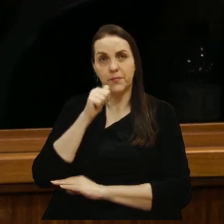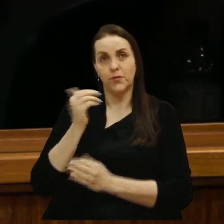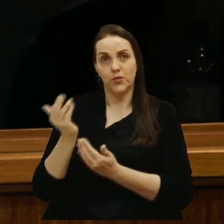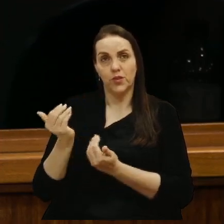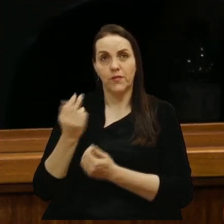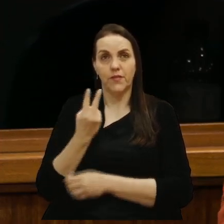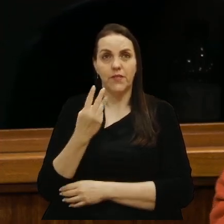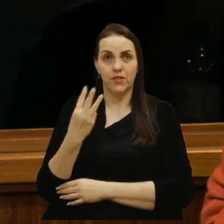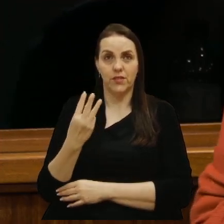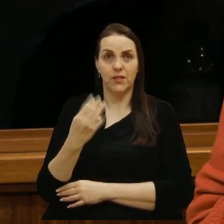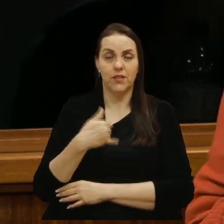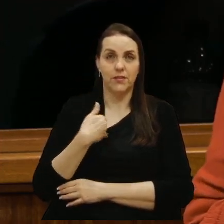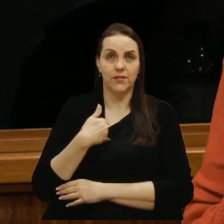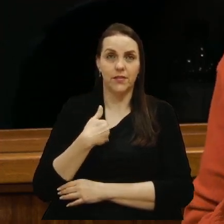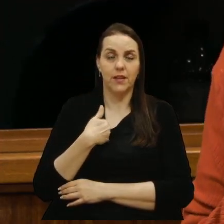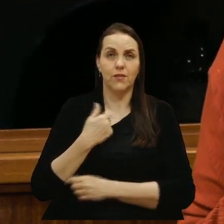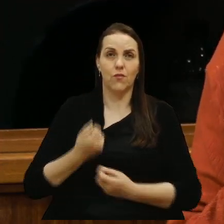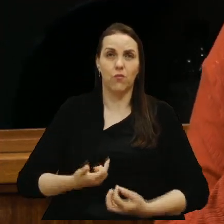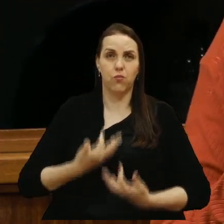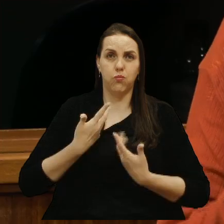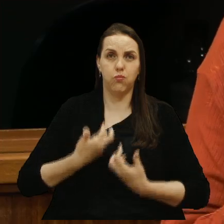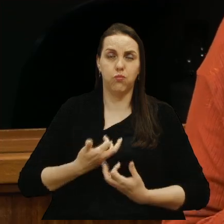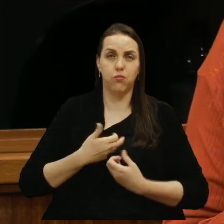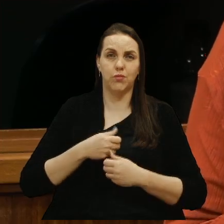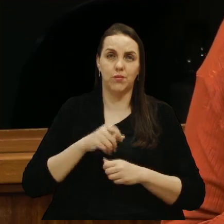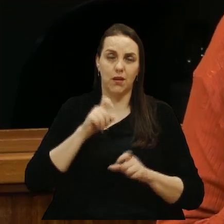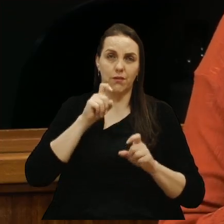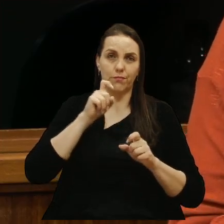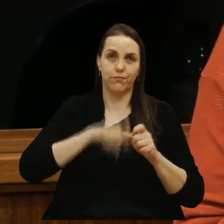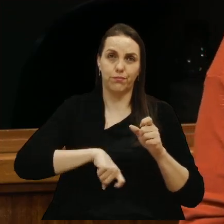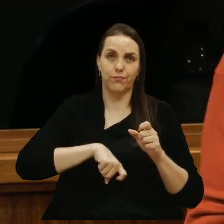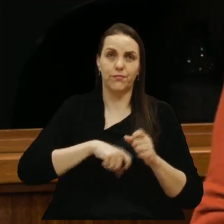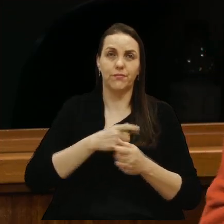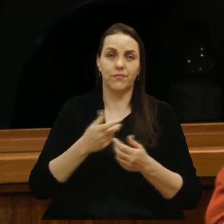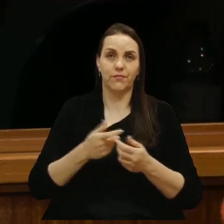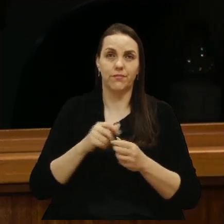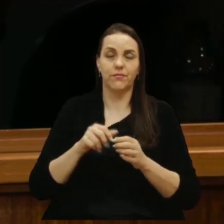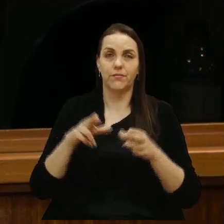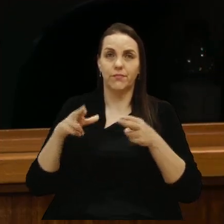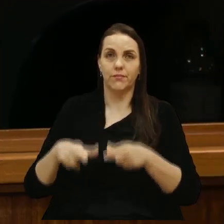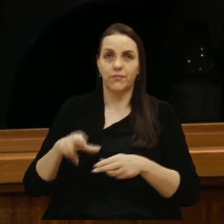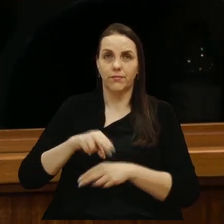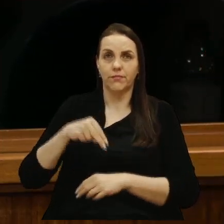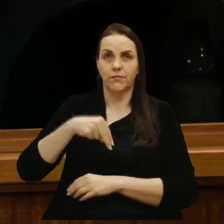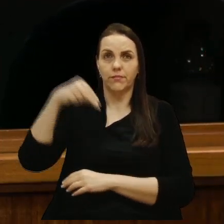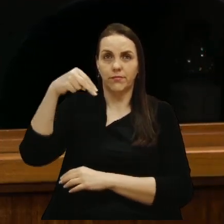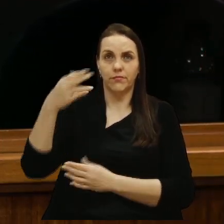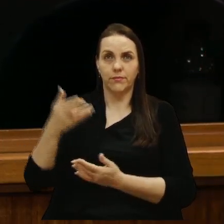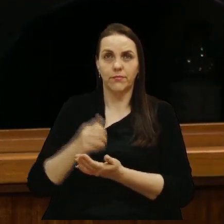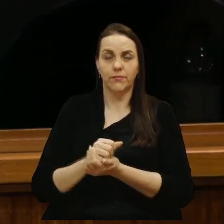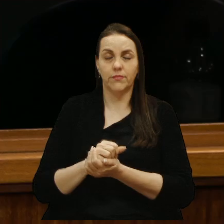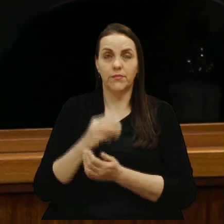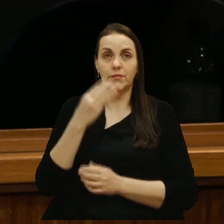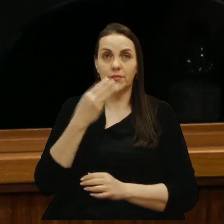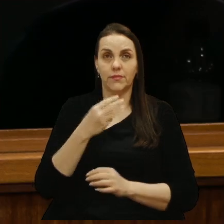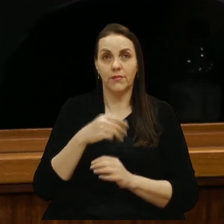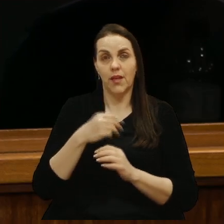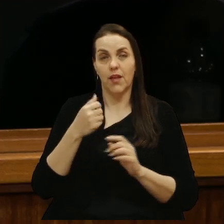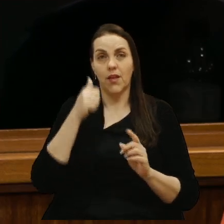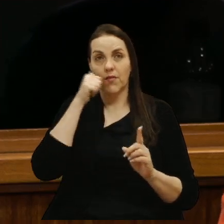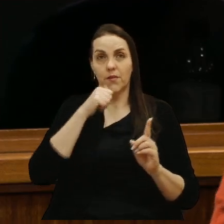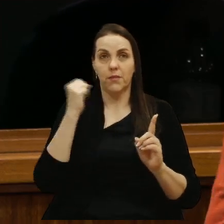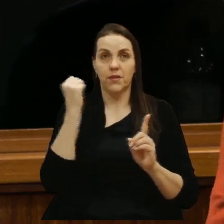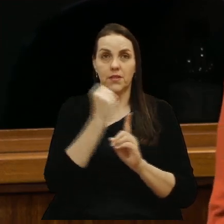teve o corpo queimado, sinais de abuso, estuprada na Zona Norte, mais 3 feminicídios nesse